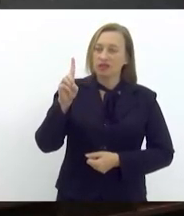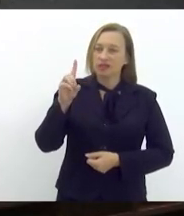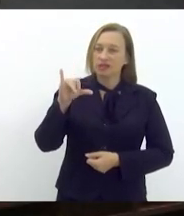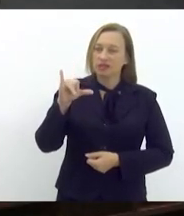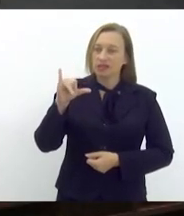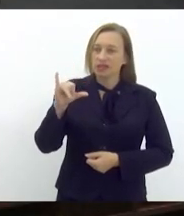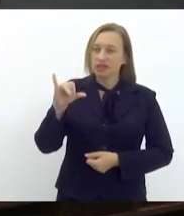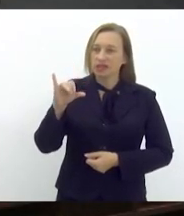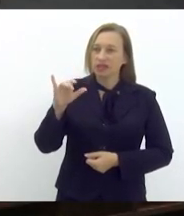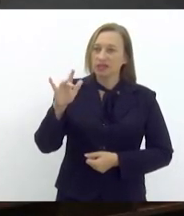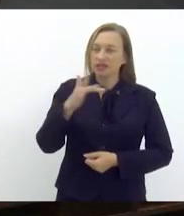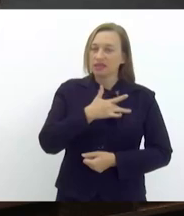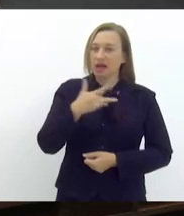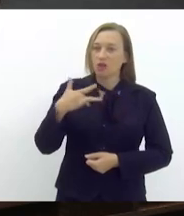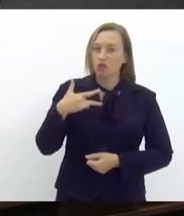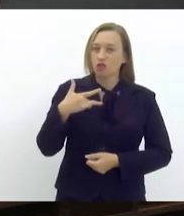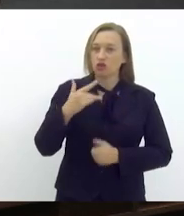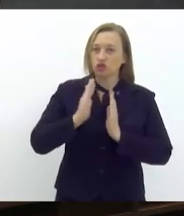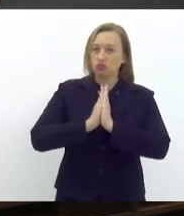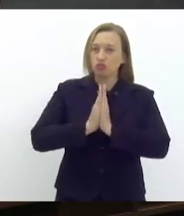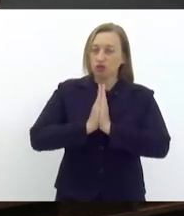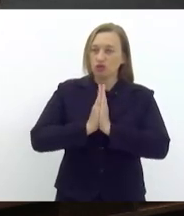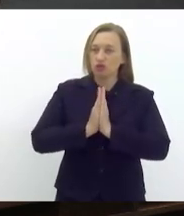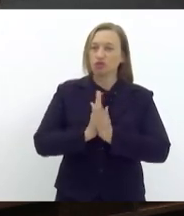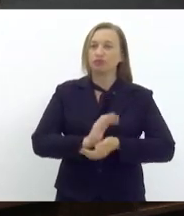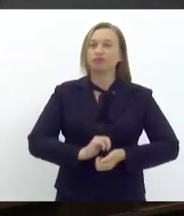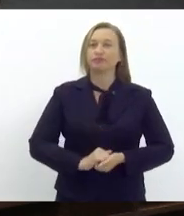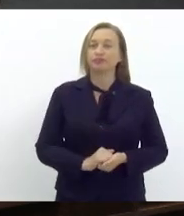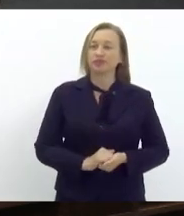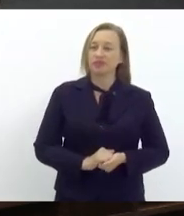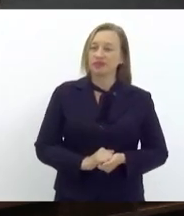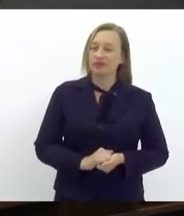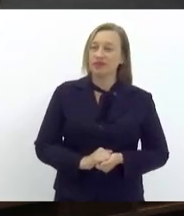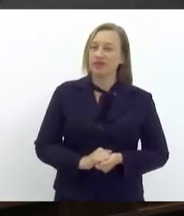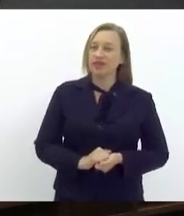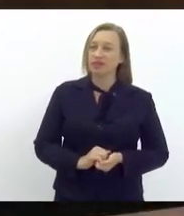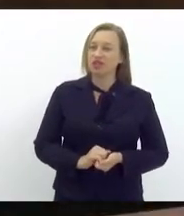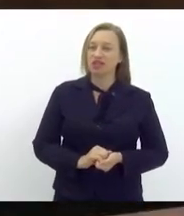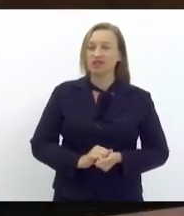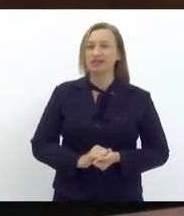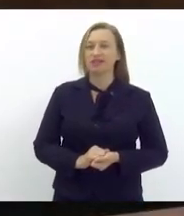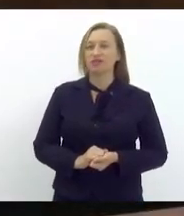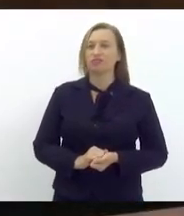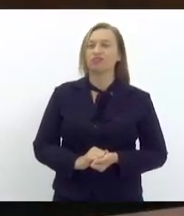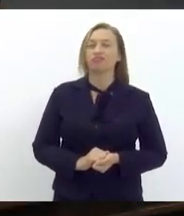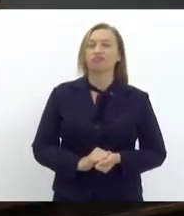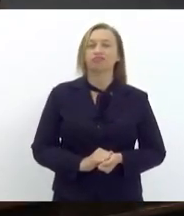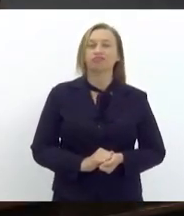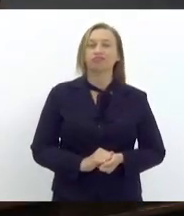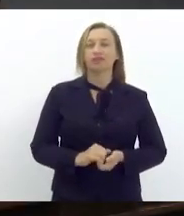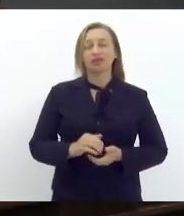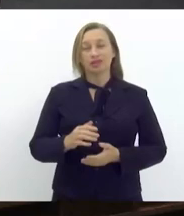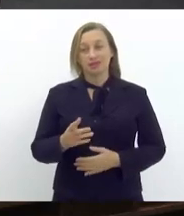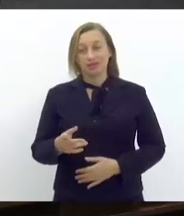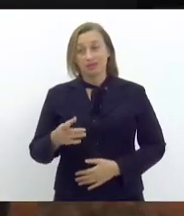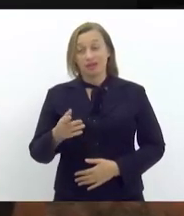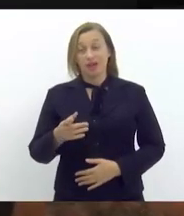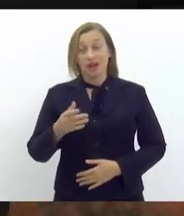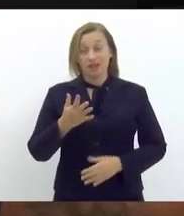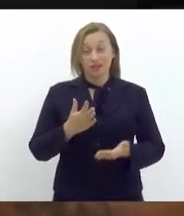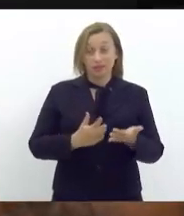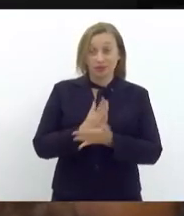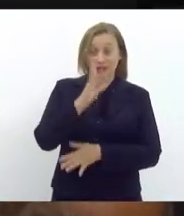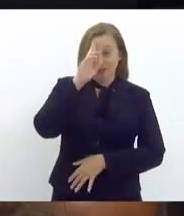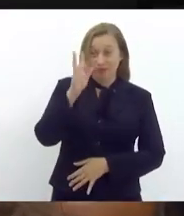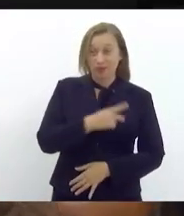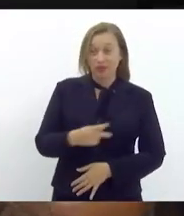saiu tá aqui né porque Dani é autora favorável presidente obrigado pela comissão